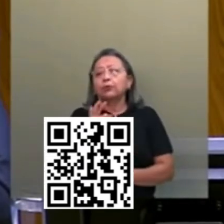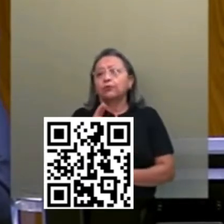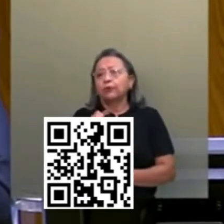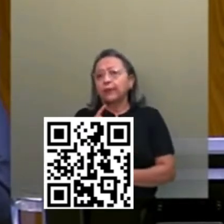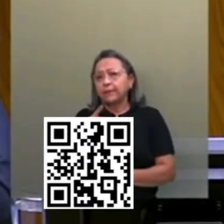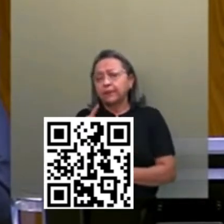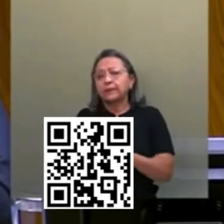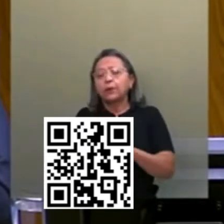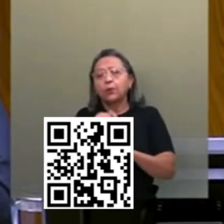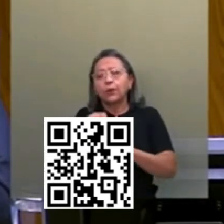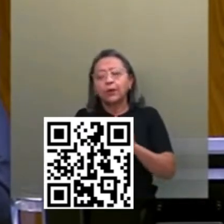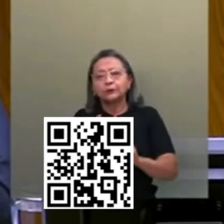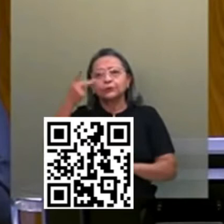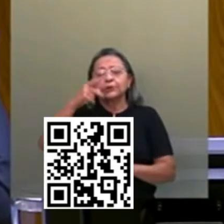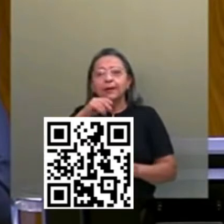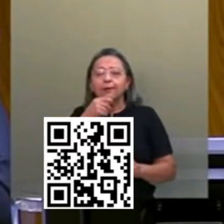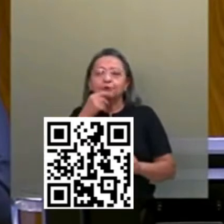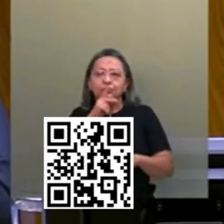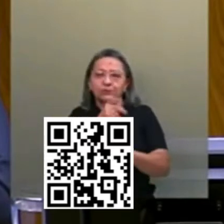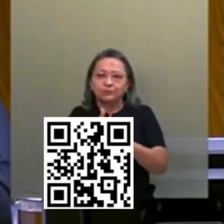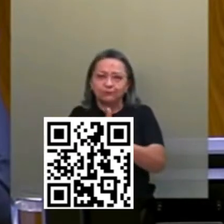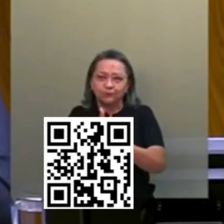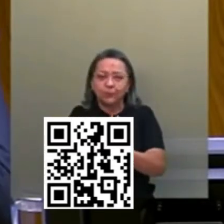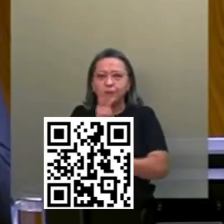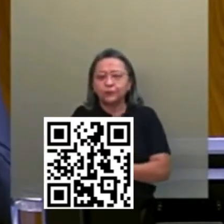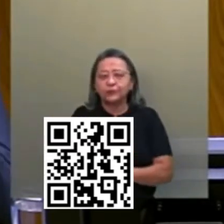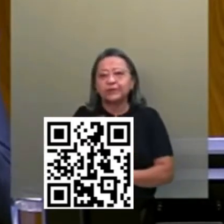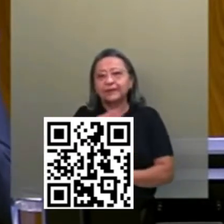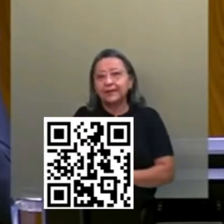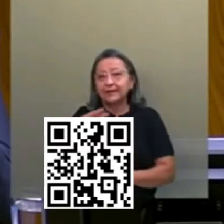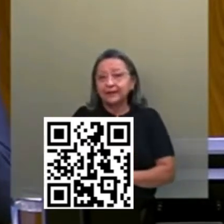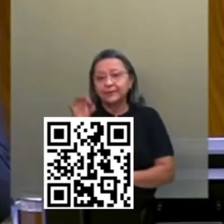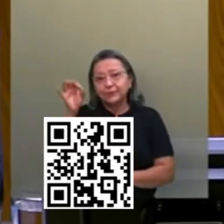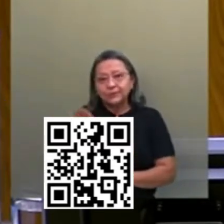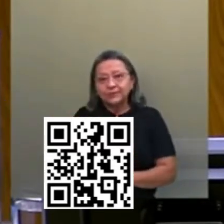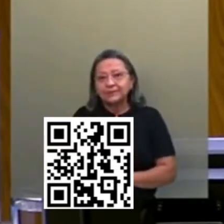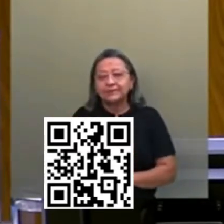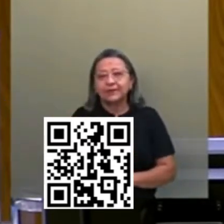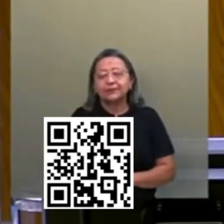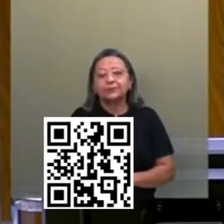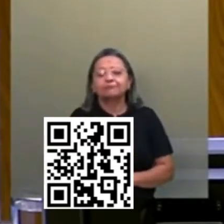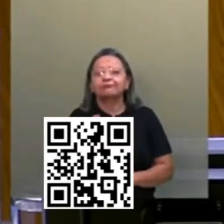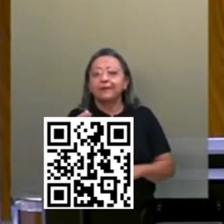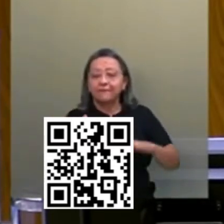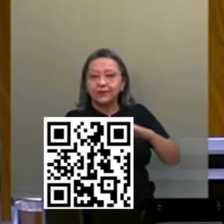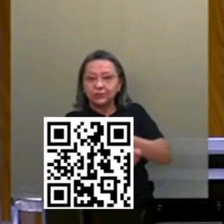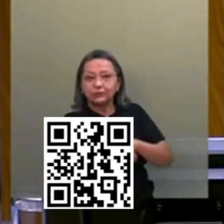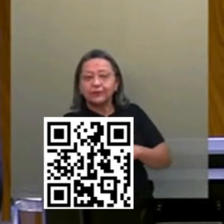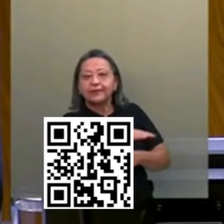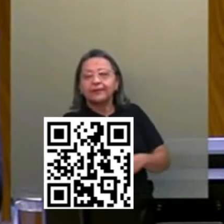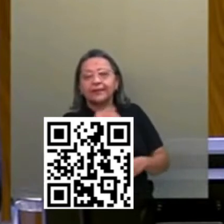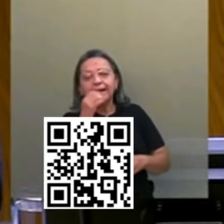e o reajuste à categoria dos professores em 33%, investindo na categoria